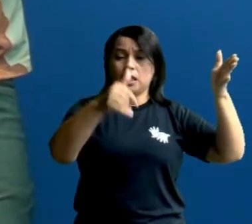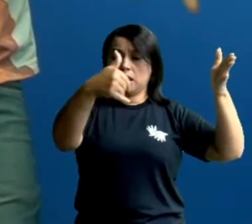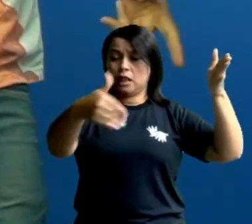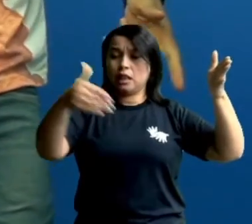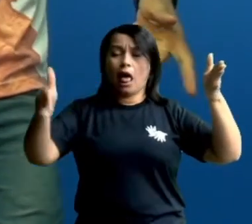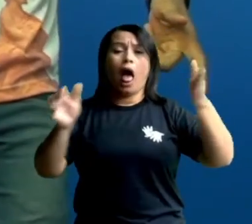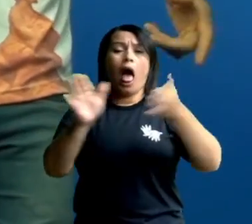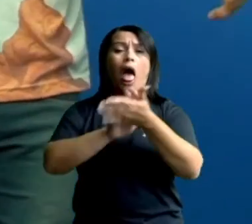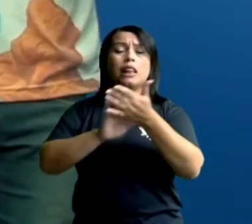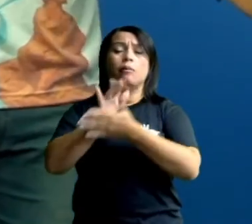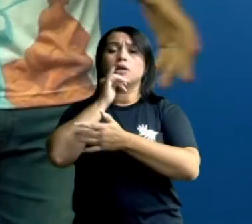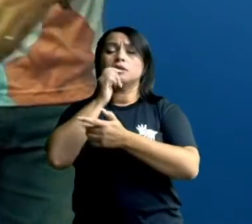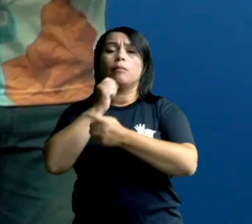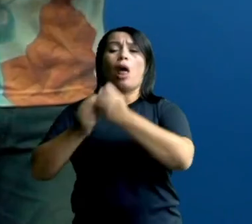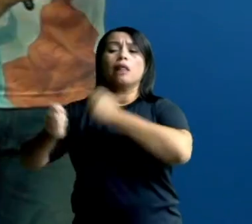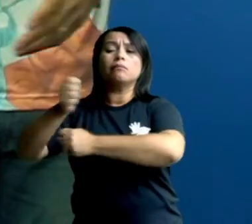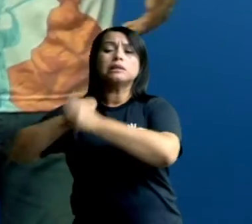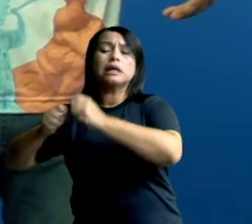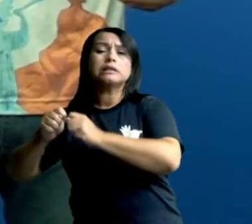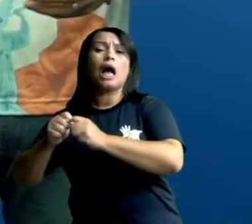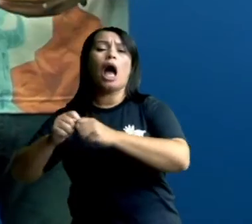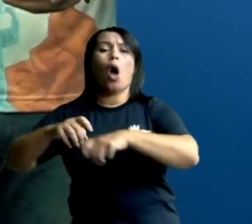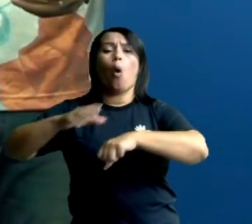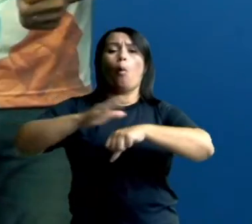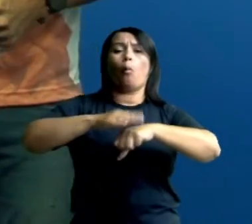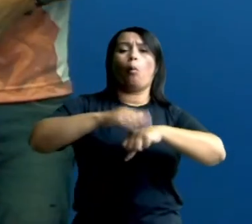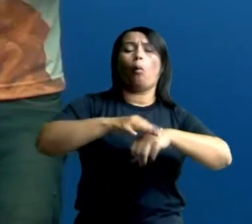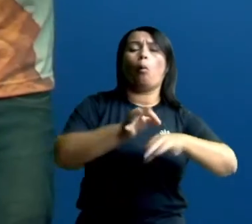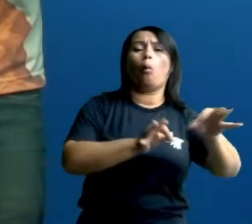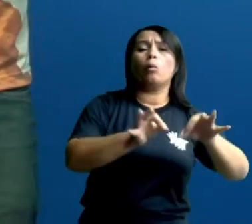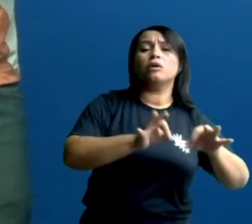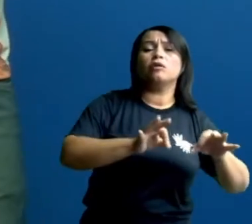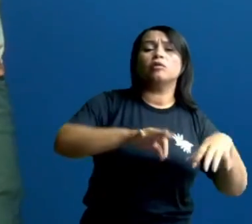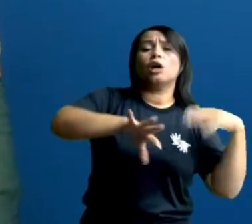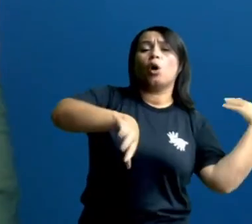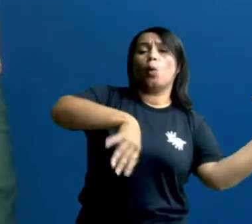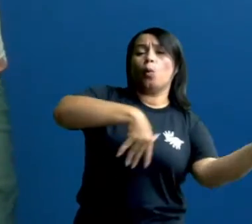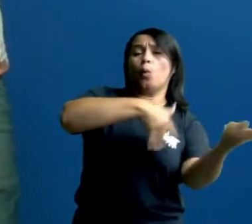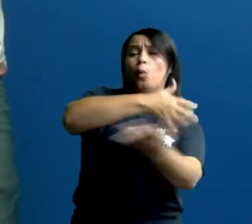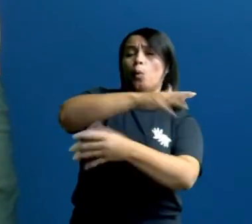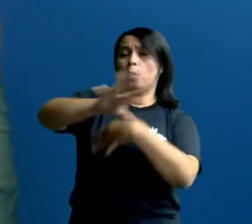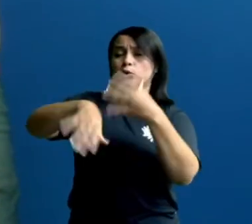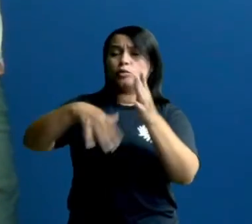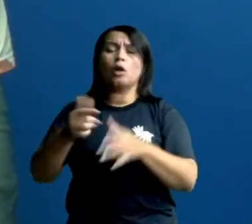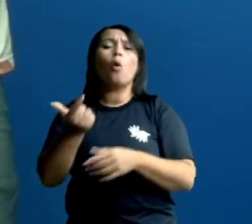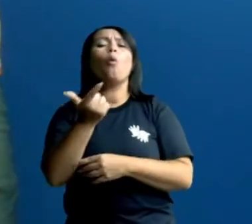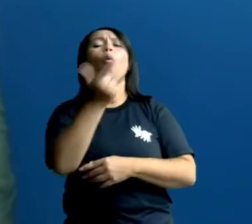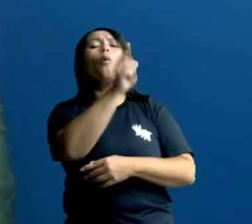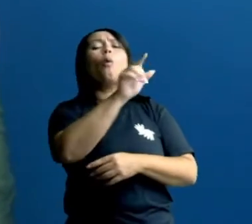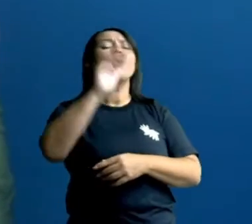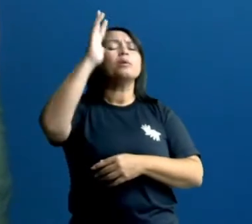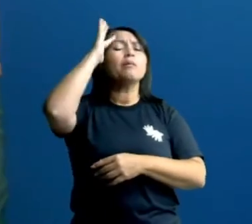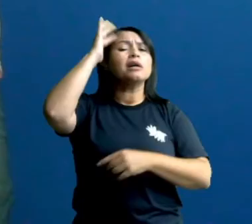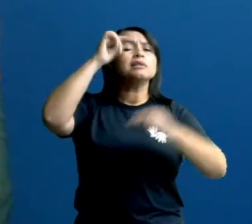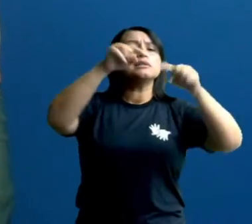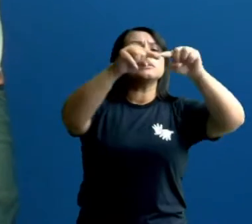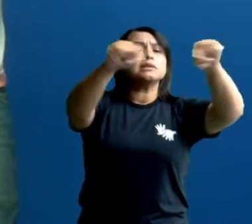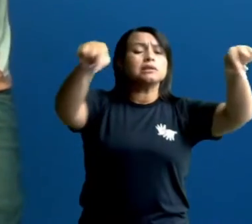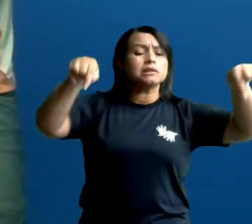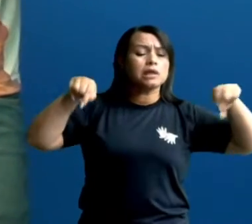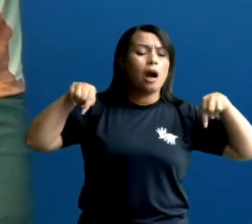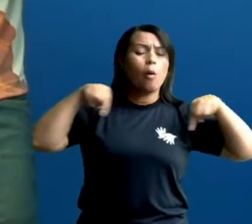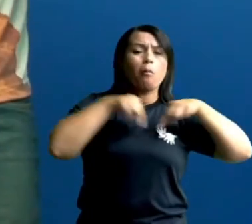do setor produtivo, tudo acontece junto e misturado. E imagine agora um outro galpão, uma outra indústria,